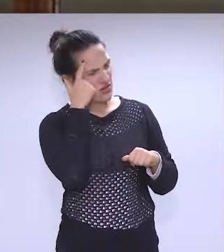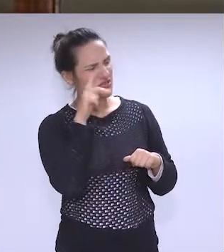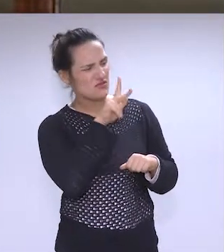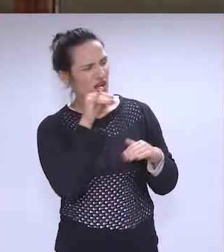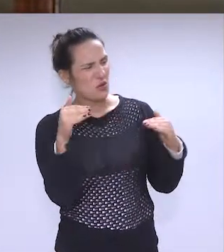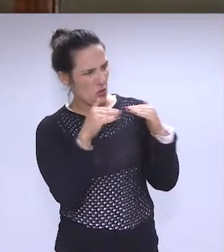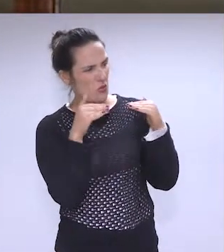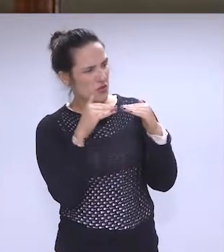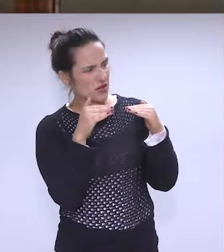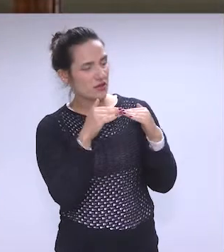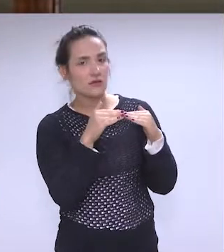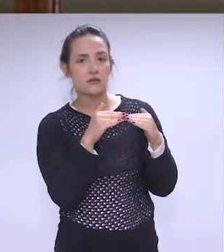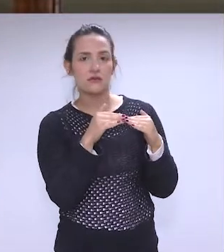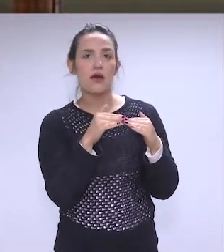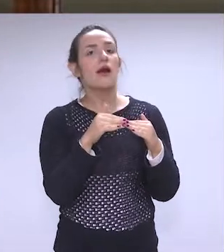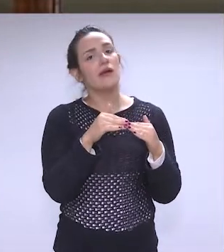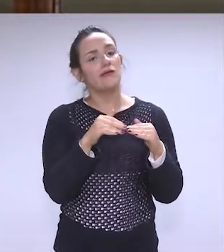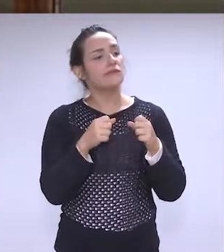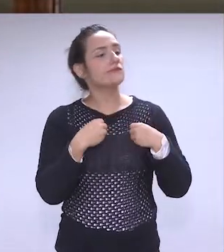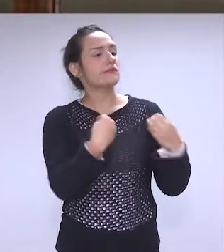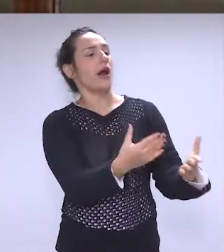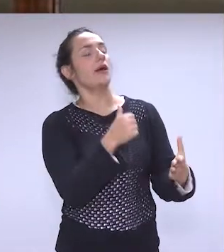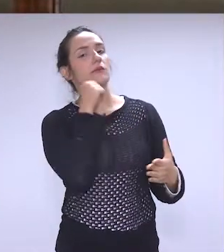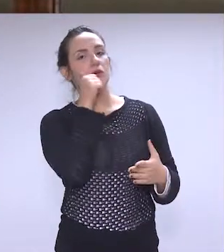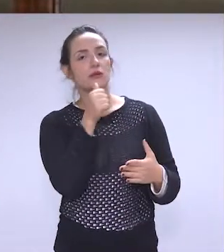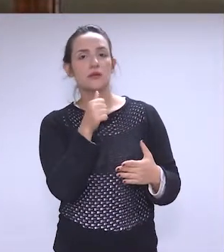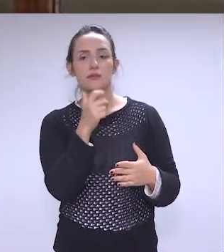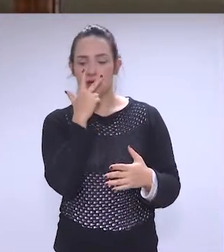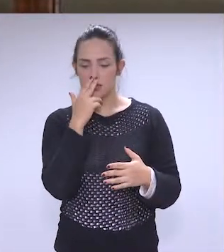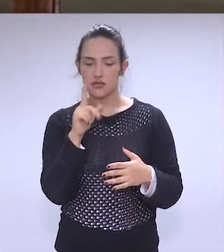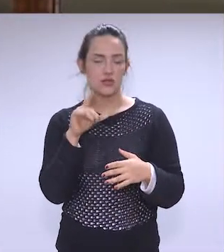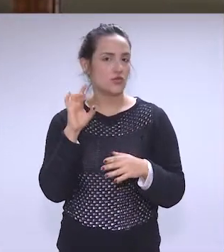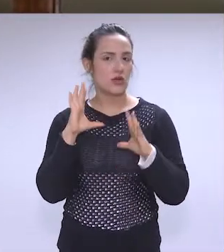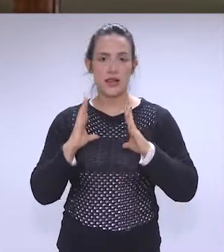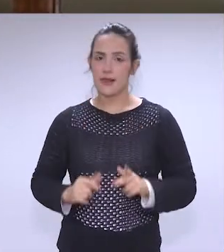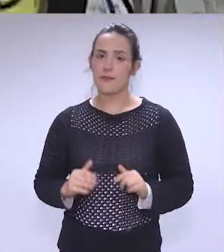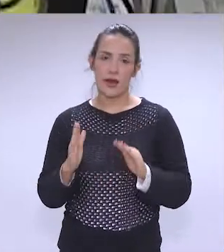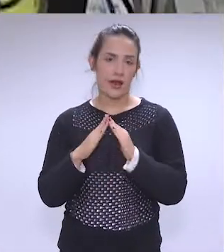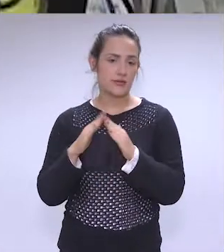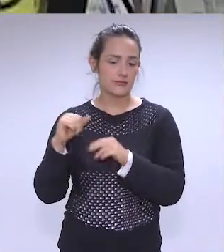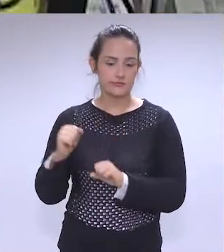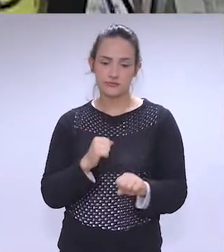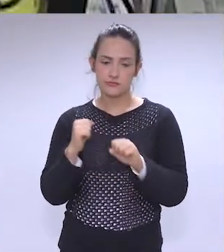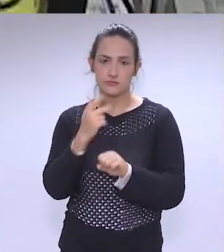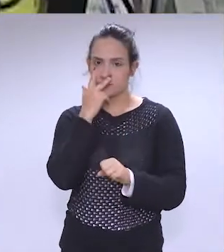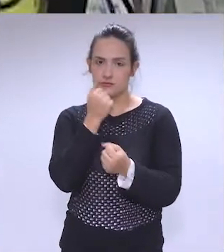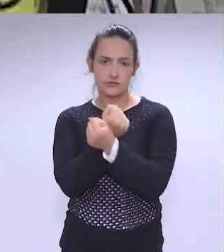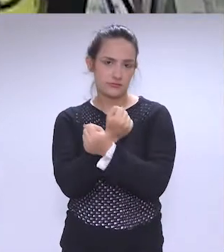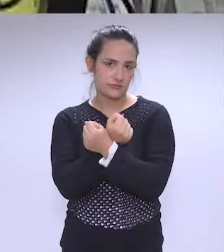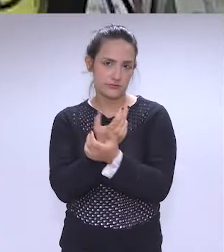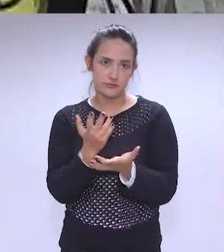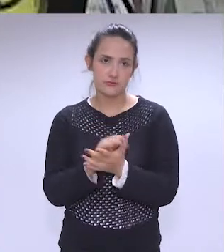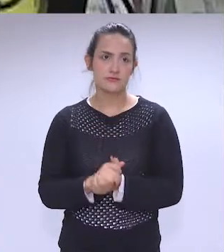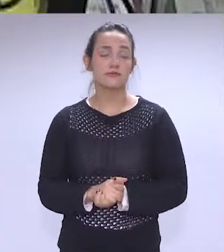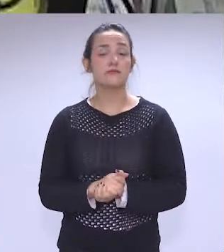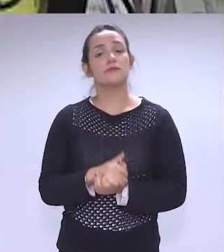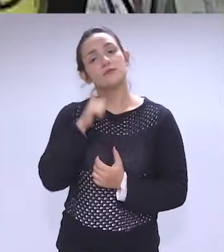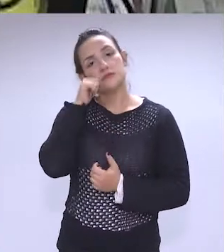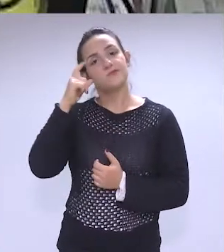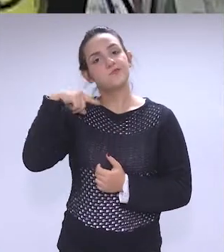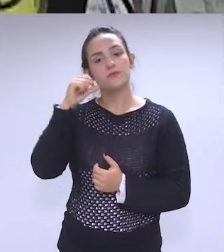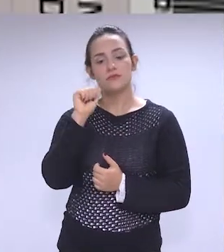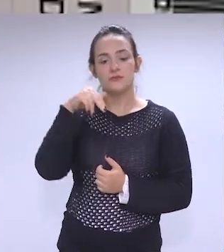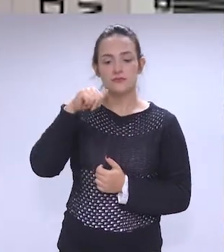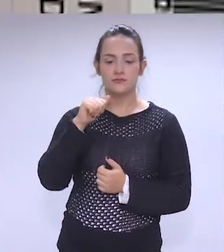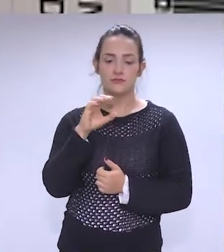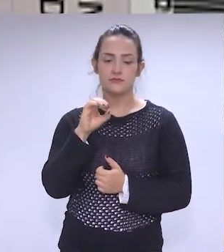homem estranho. Ela vai ser empregada dele, ela vai ser uma escrava. Doutora Ana Carolina explica